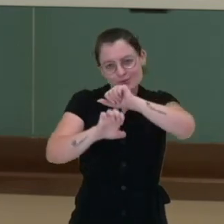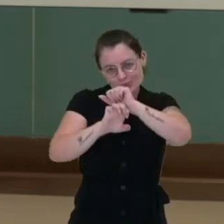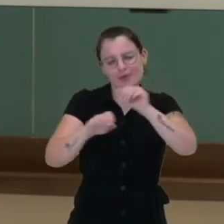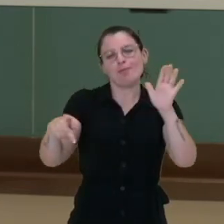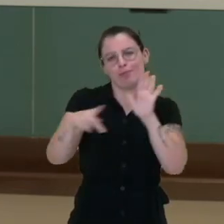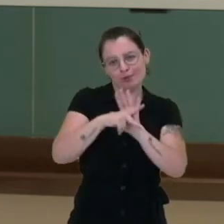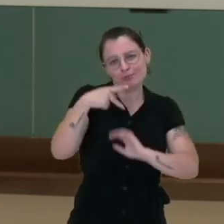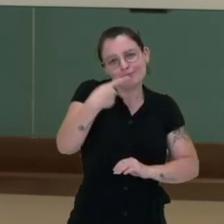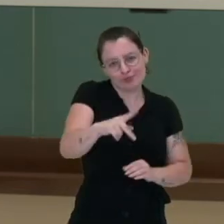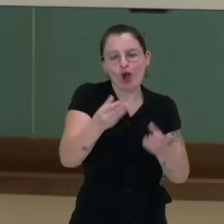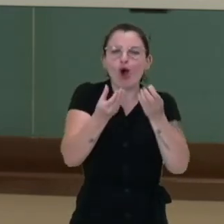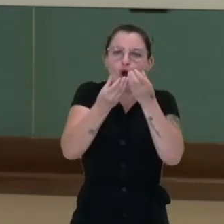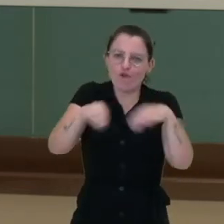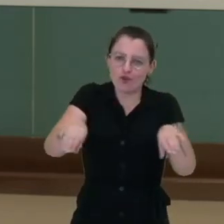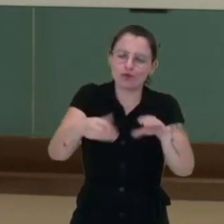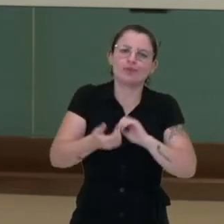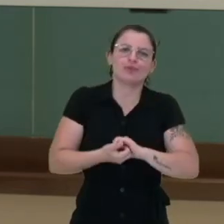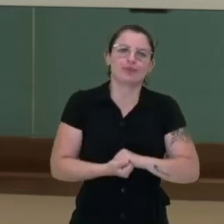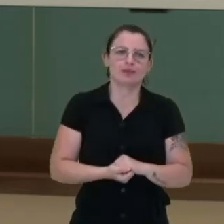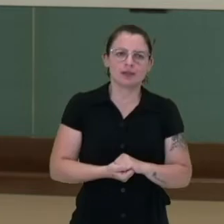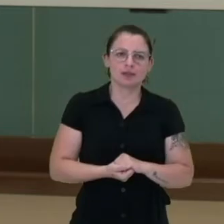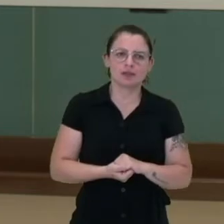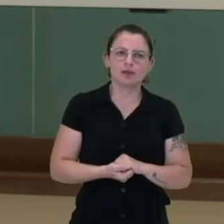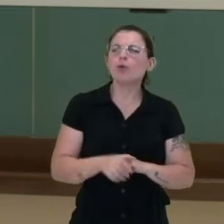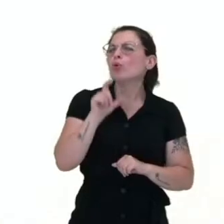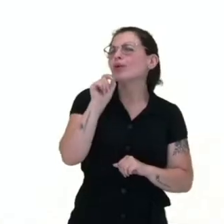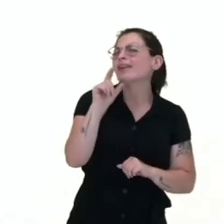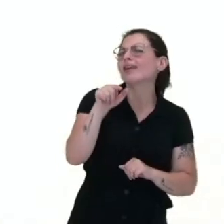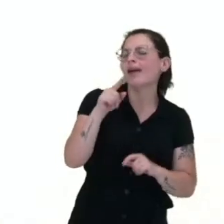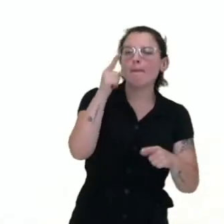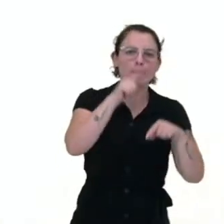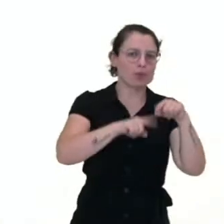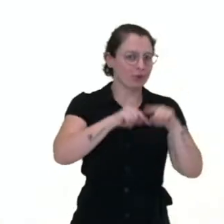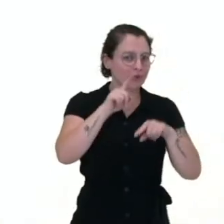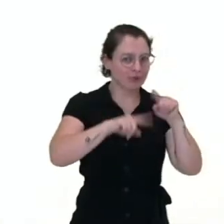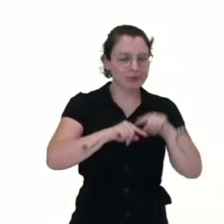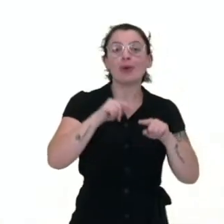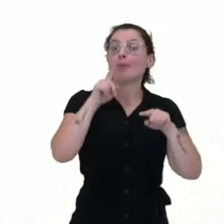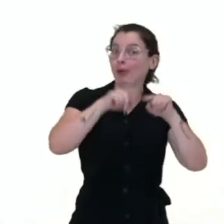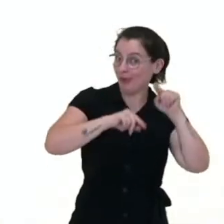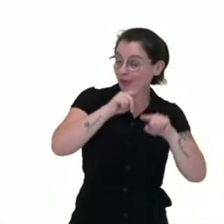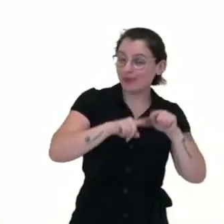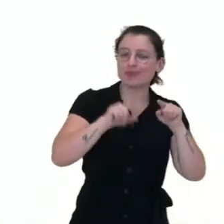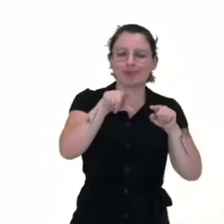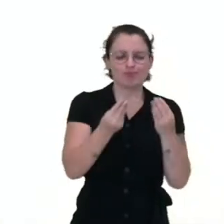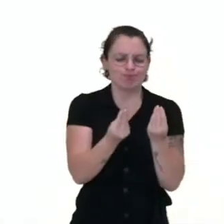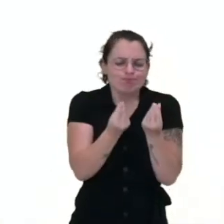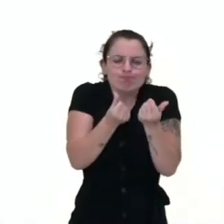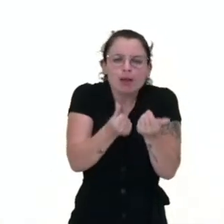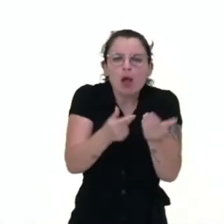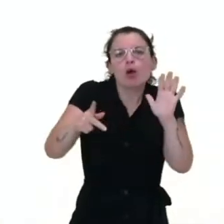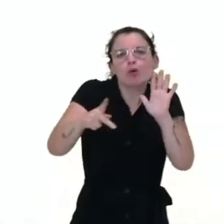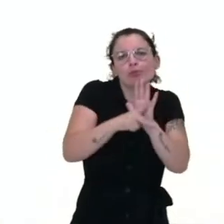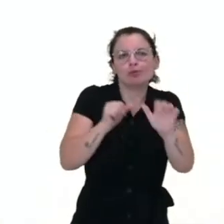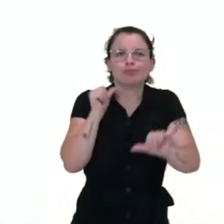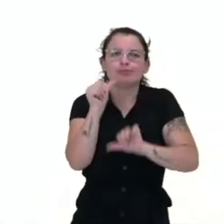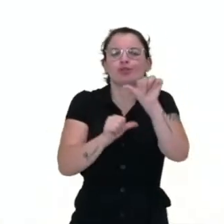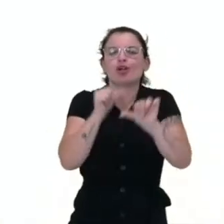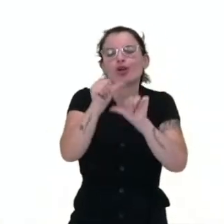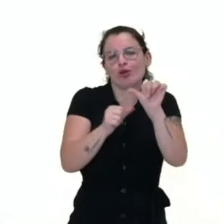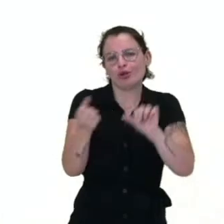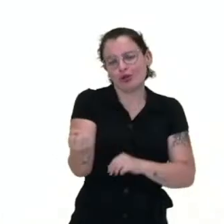esse ovo. E o que é um produto? Produto, então, é a nova substância que foi originada na transformação